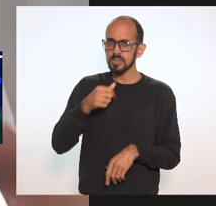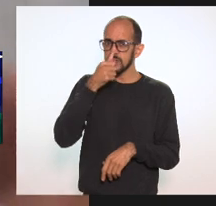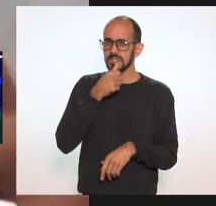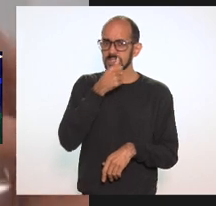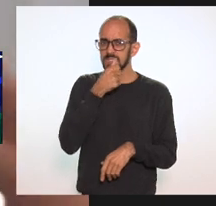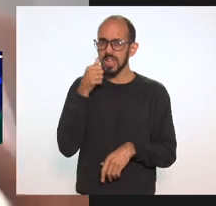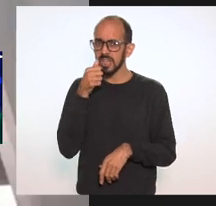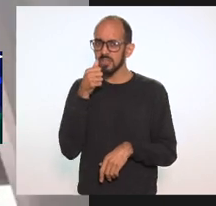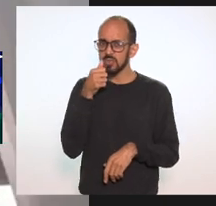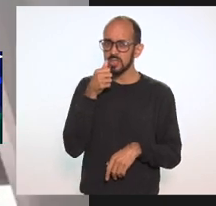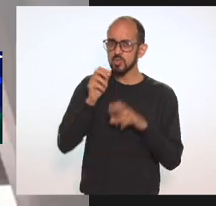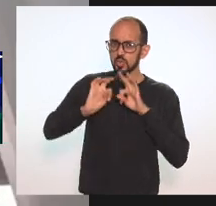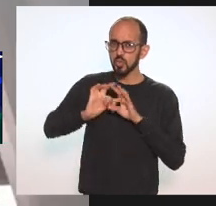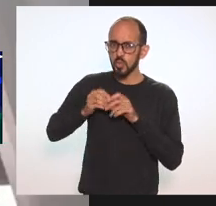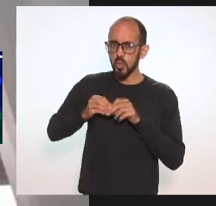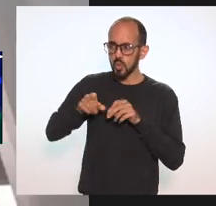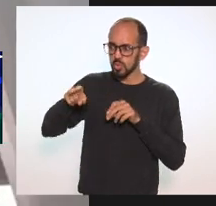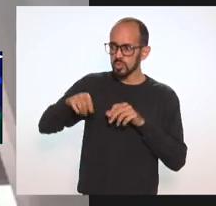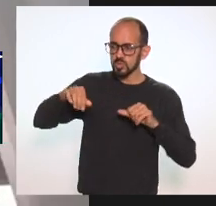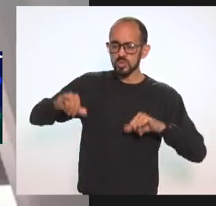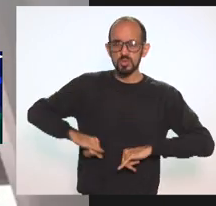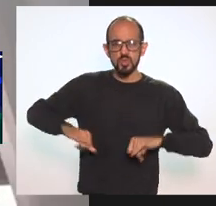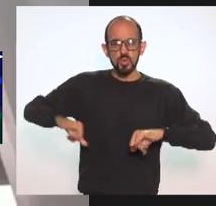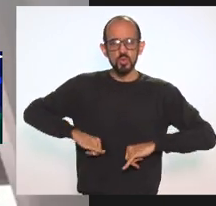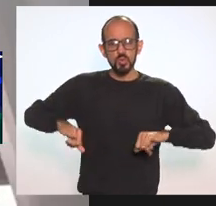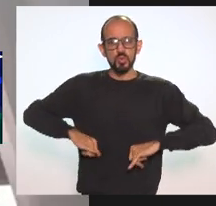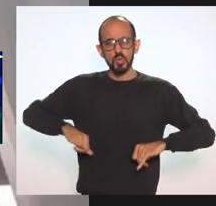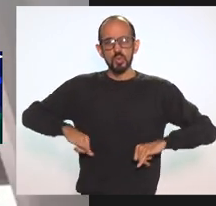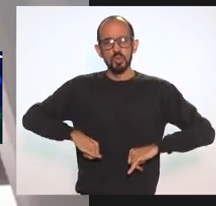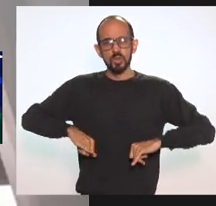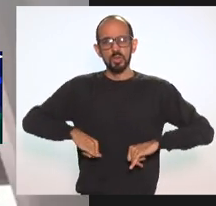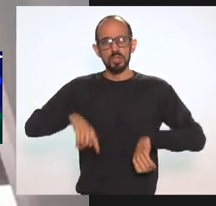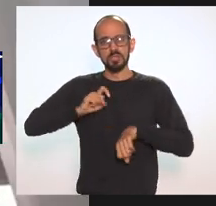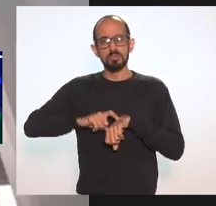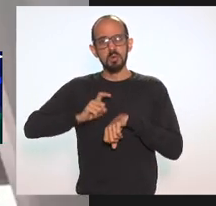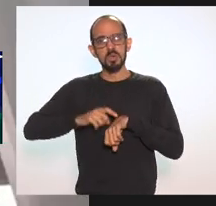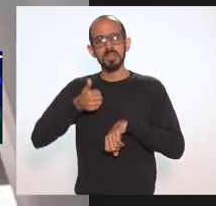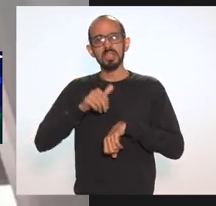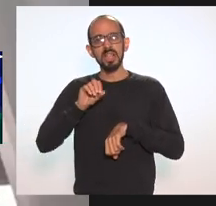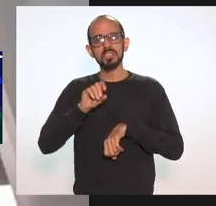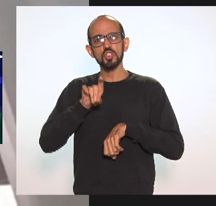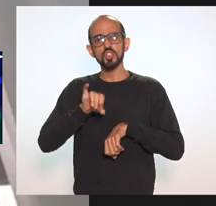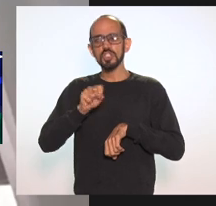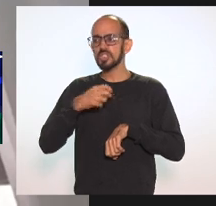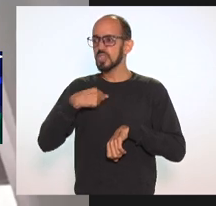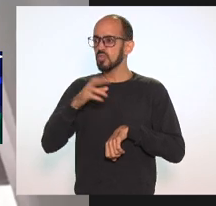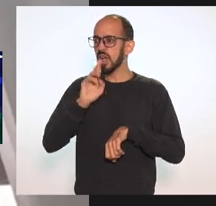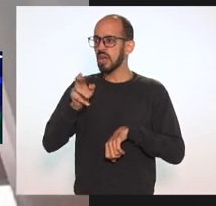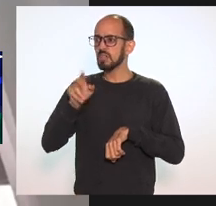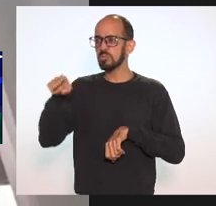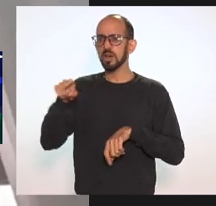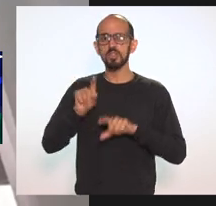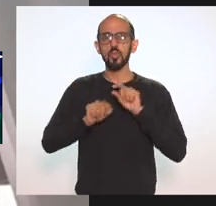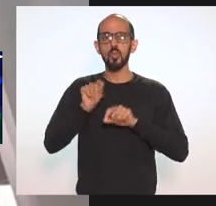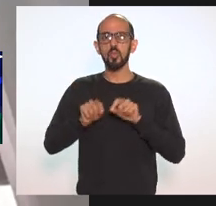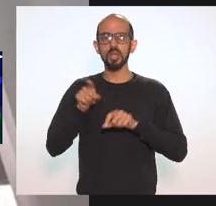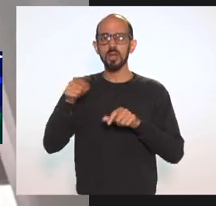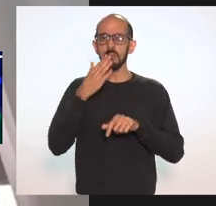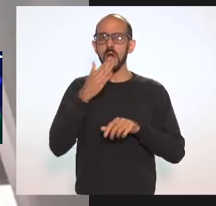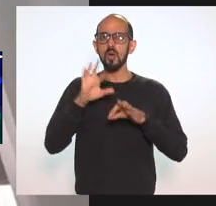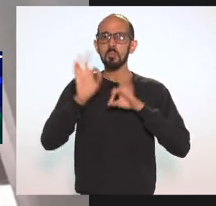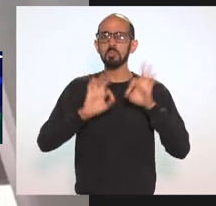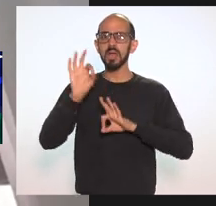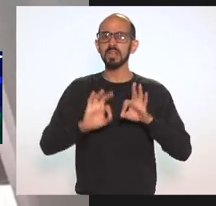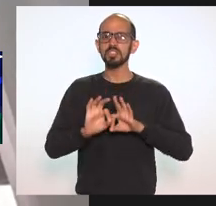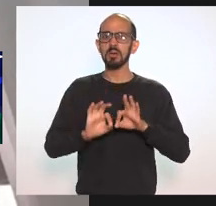essa questão visceral para elas é durante 10 dias sem um planejamento Qual é o plano do governo